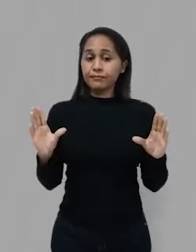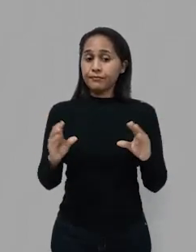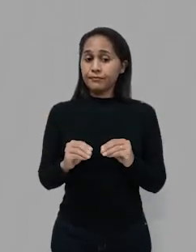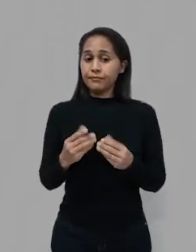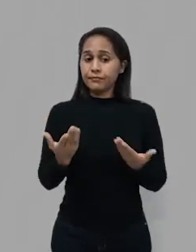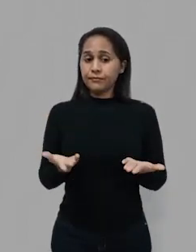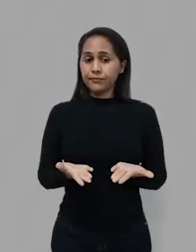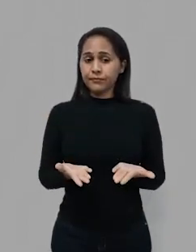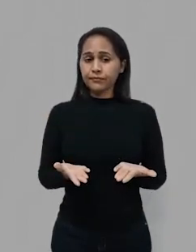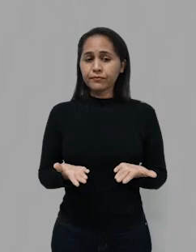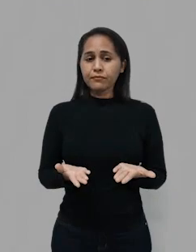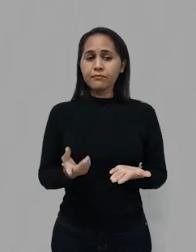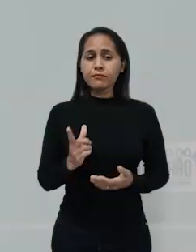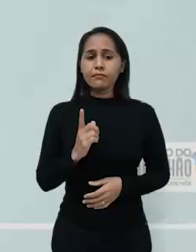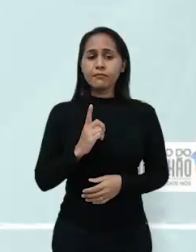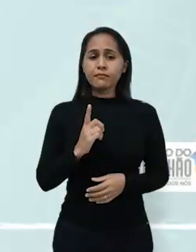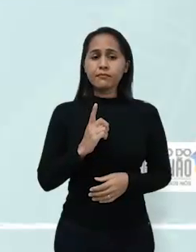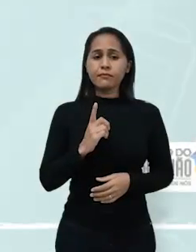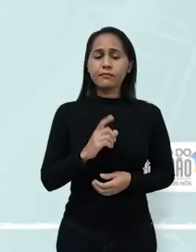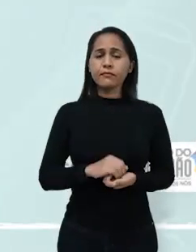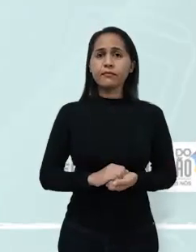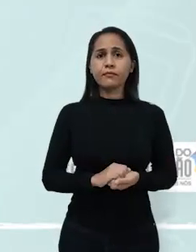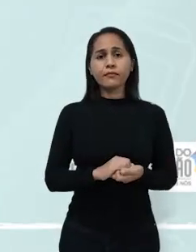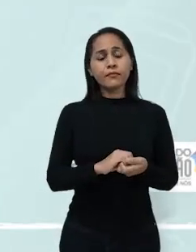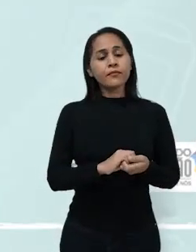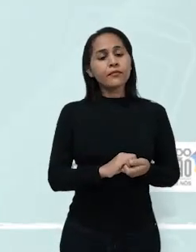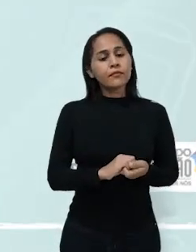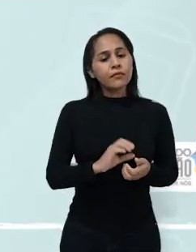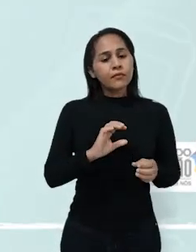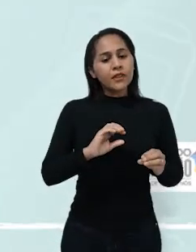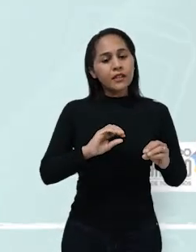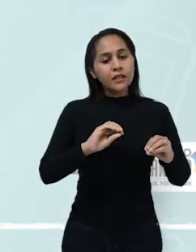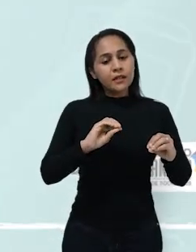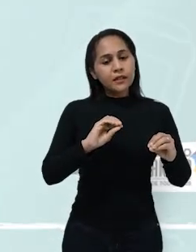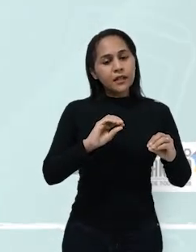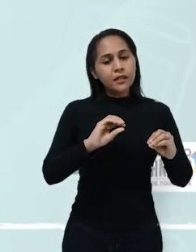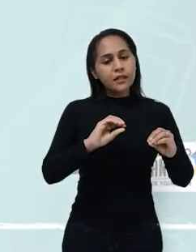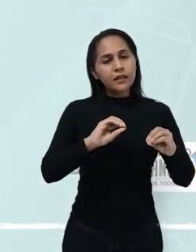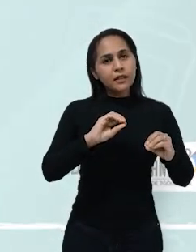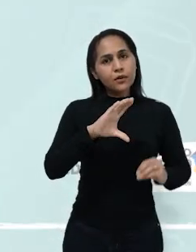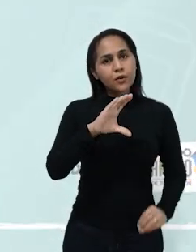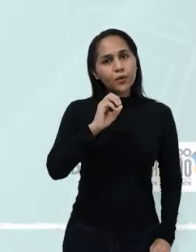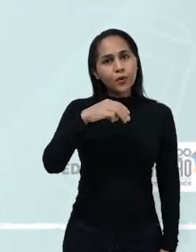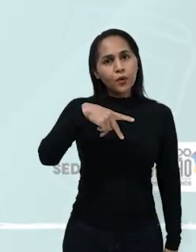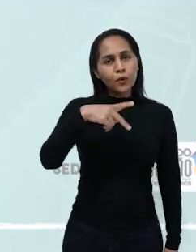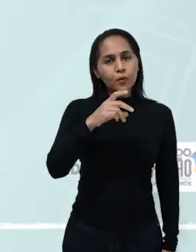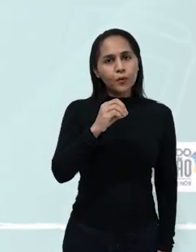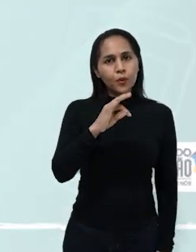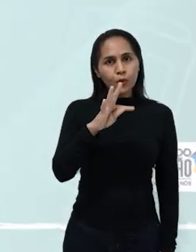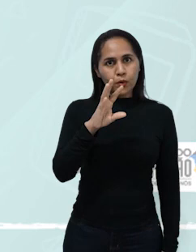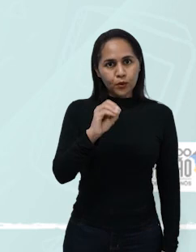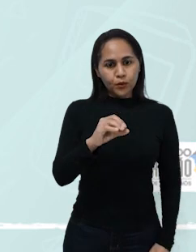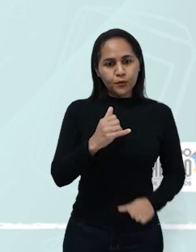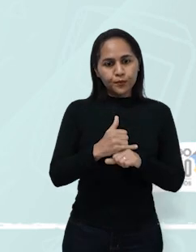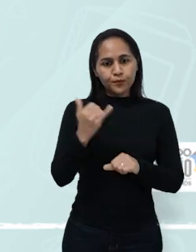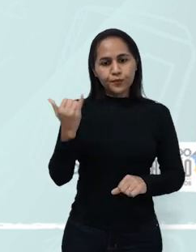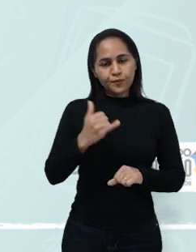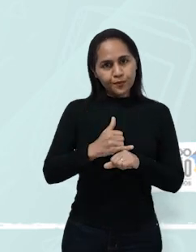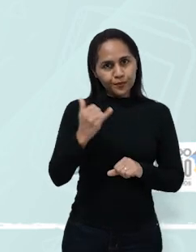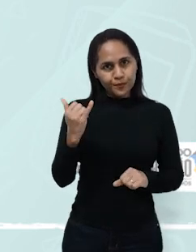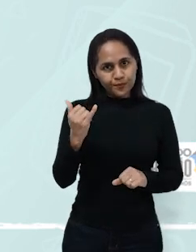resumindo, compostos iônicos. Compostos iônicos, então a água vai gerar